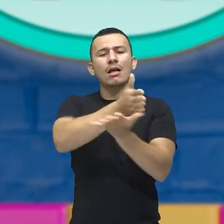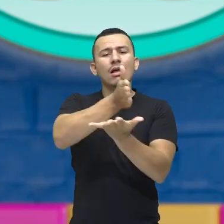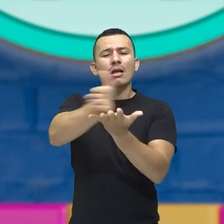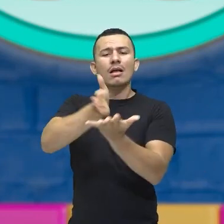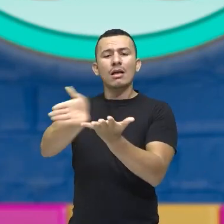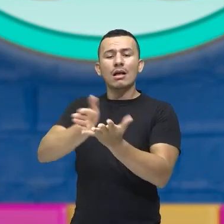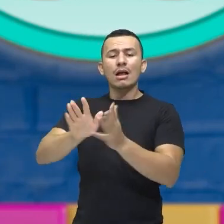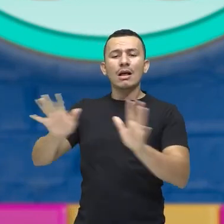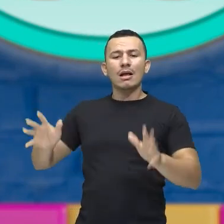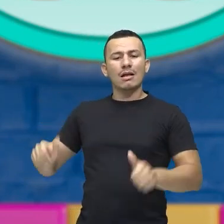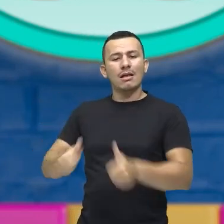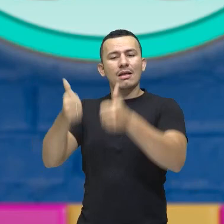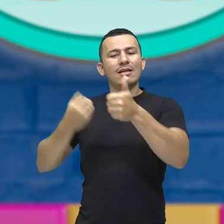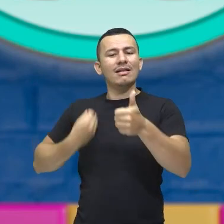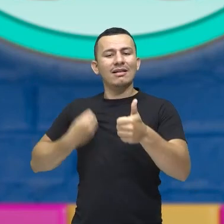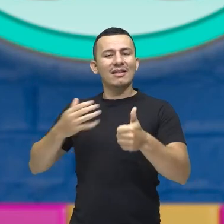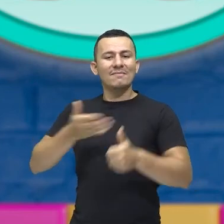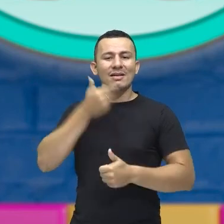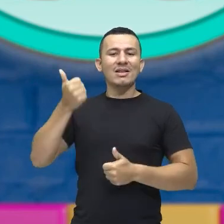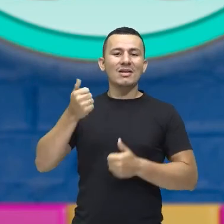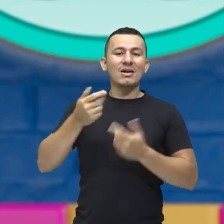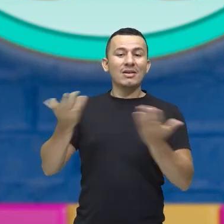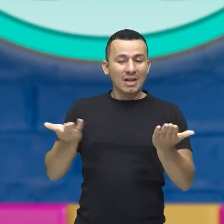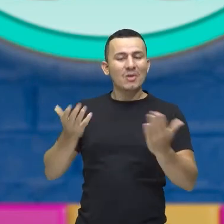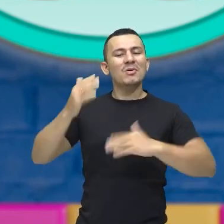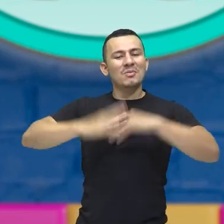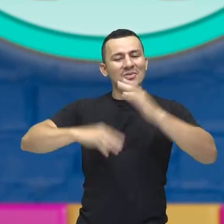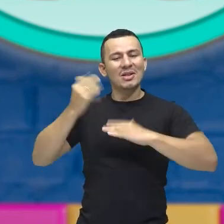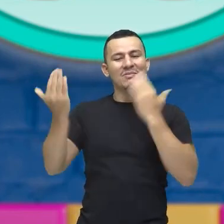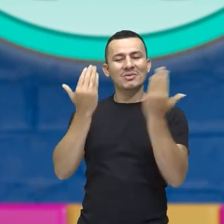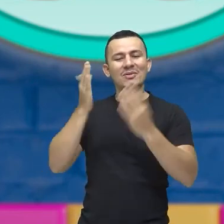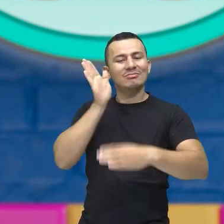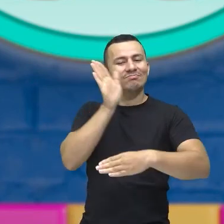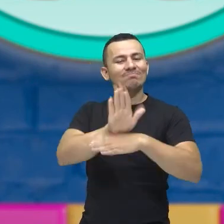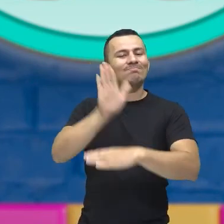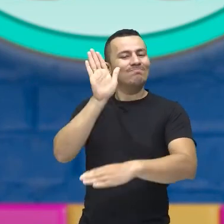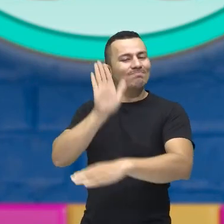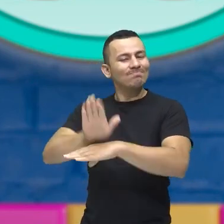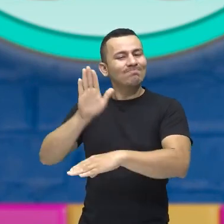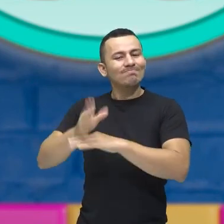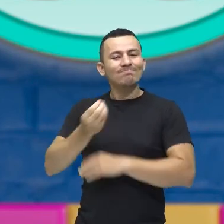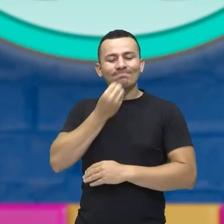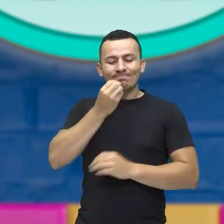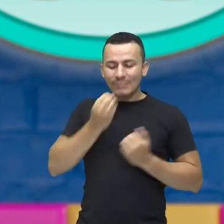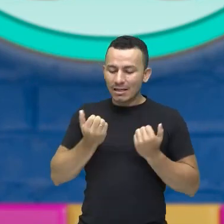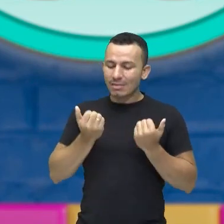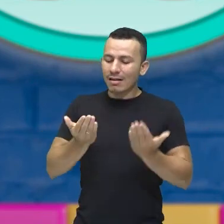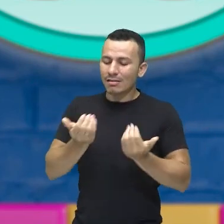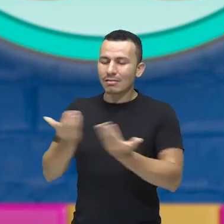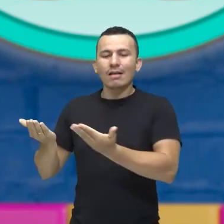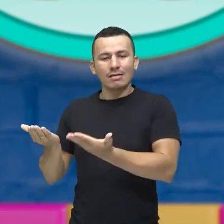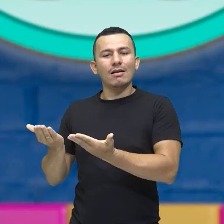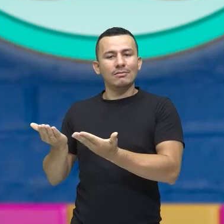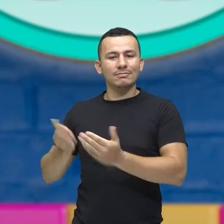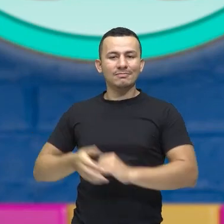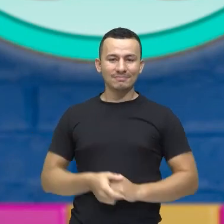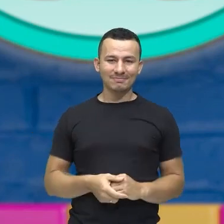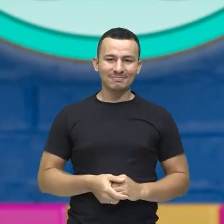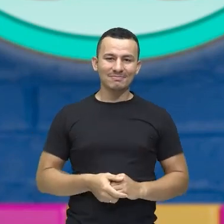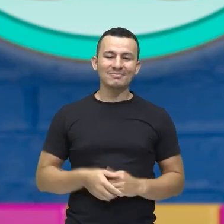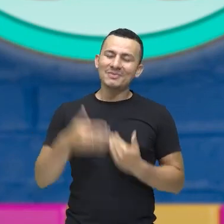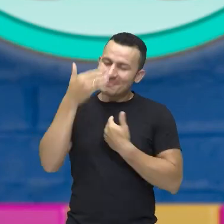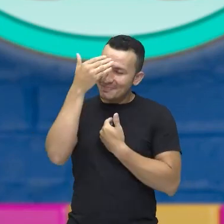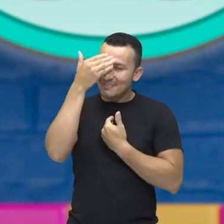para ter qualidade de vida, para viver um pouco melhor, e o nosso papel enquanto psicólogos é oportunizar o conhecimento desses caminhos. Então